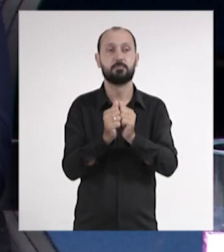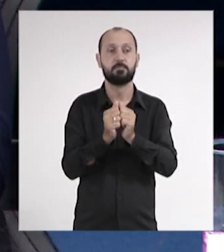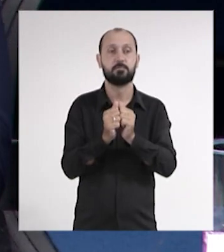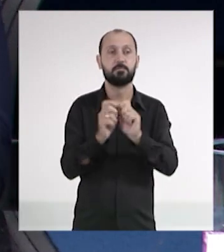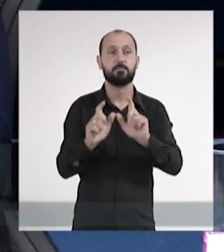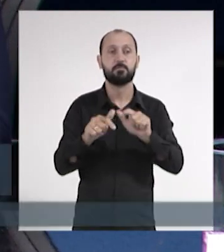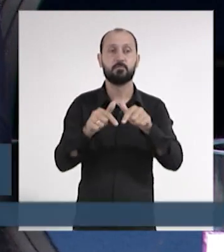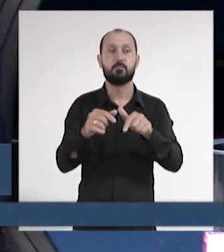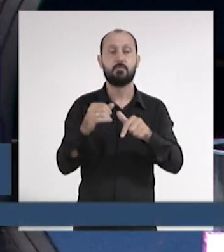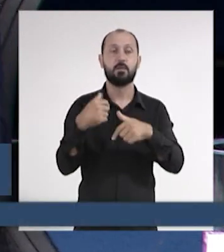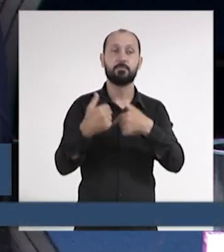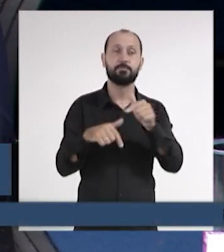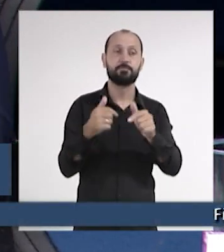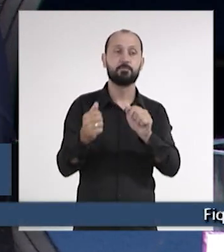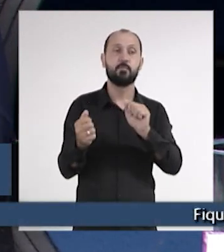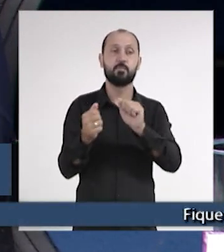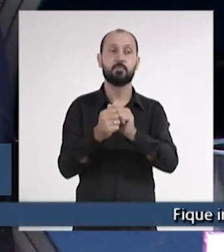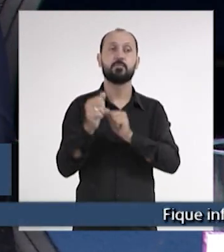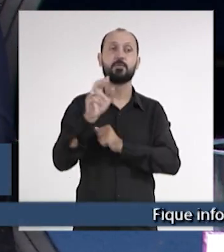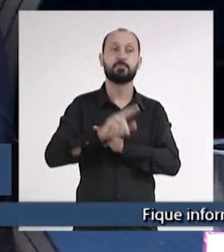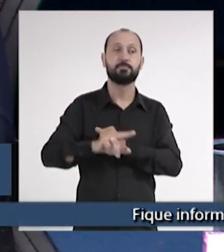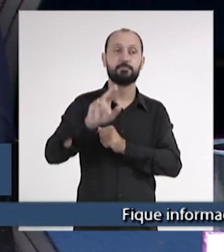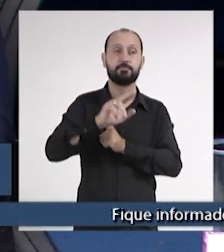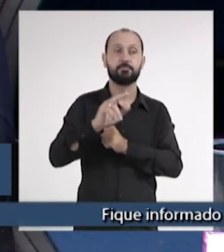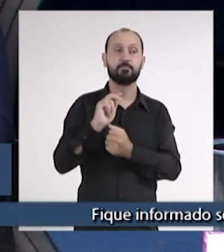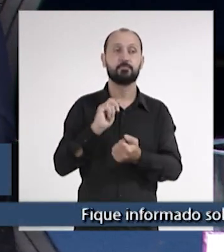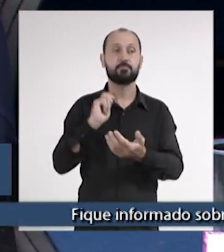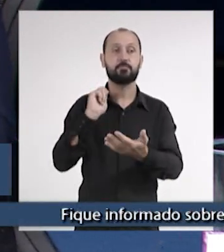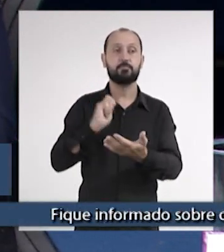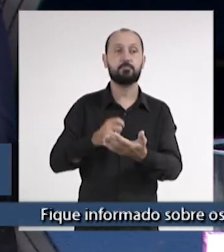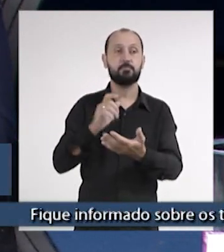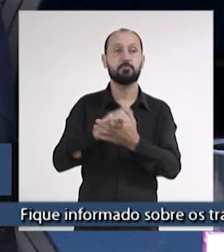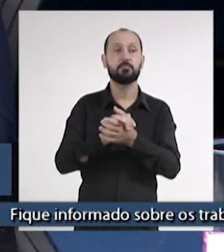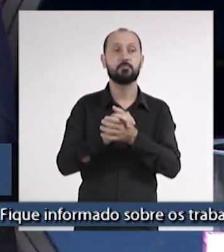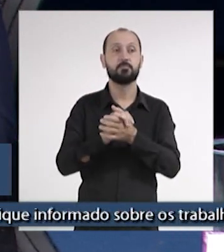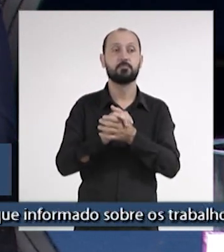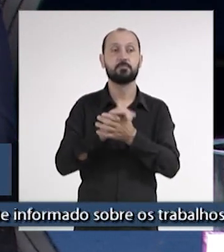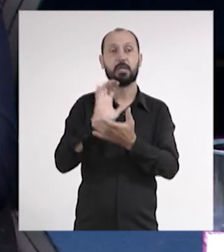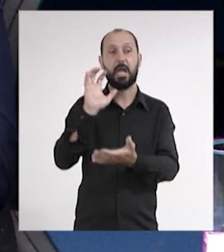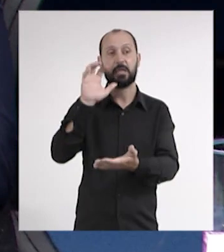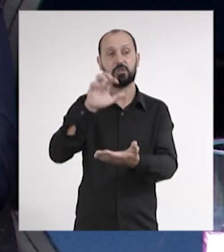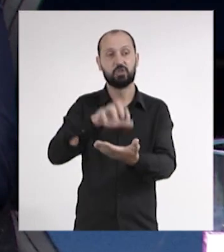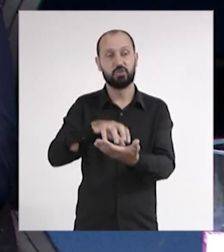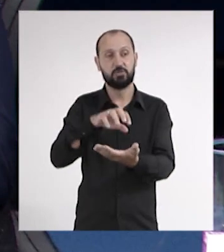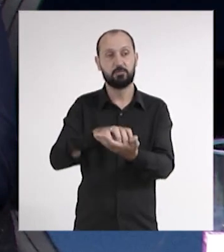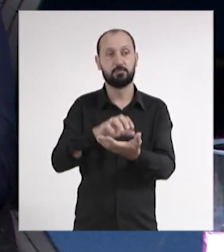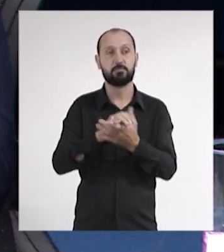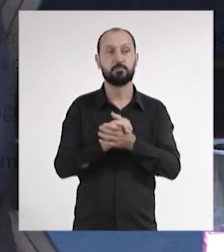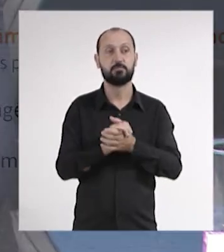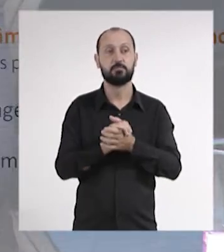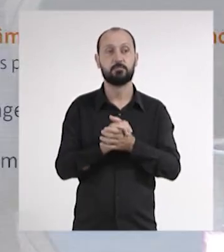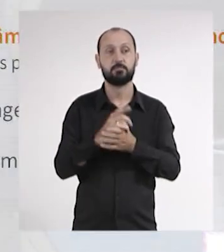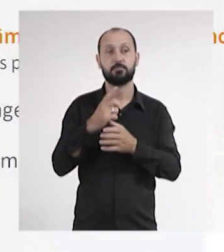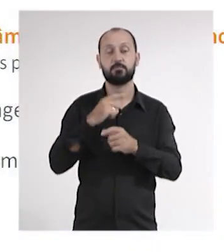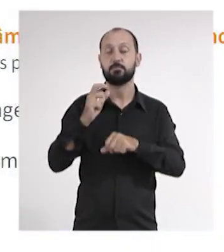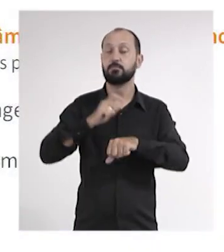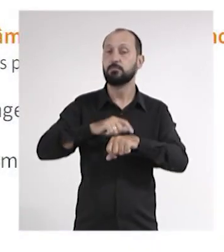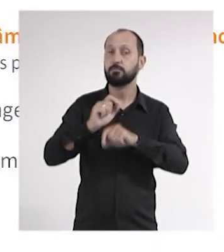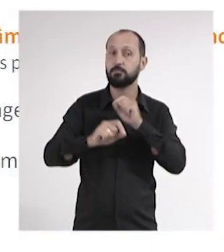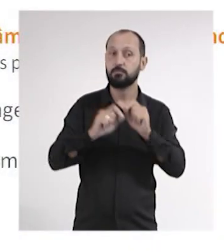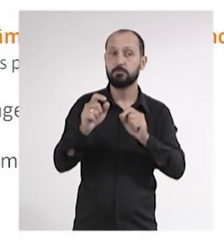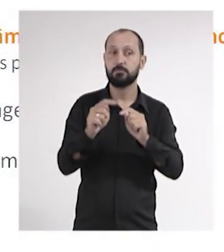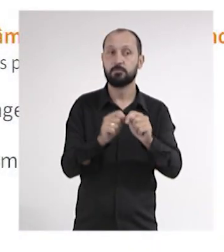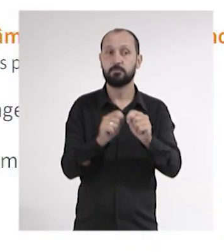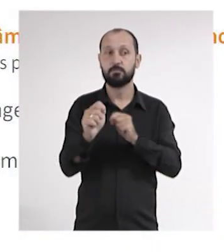desse negócio, mediante, obviamente, a chancela da agência reguladora. Temos também mecanismos de mitigação